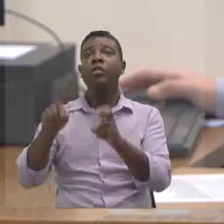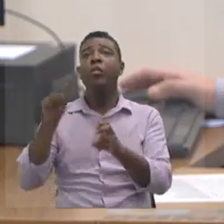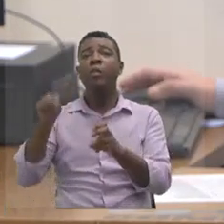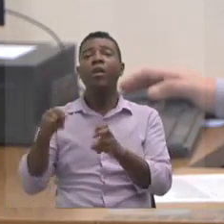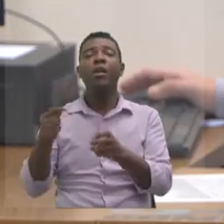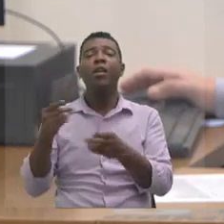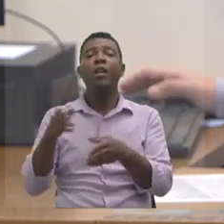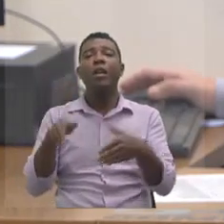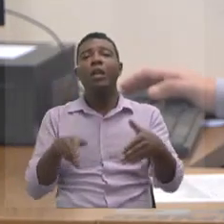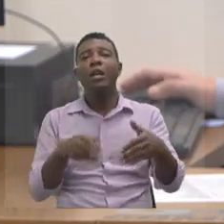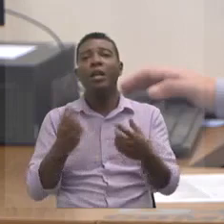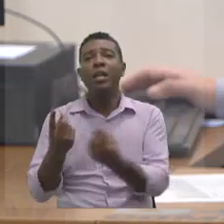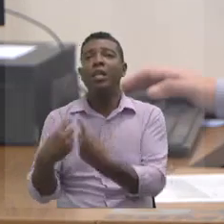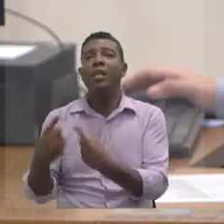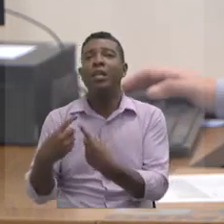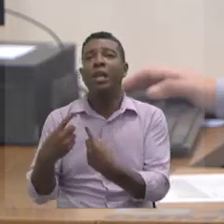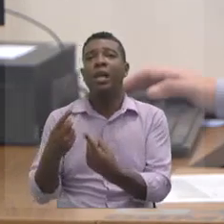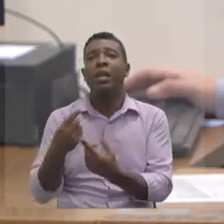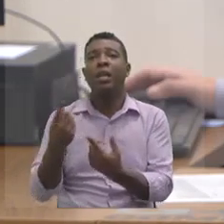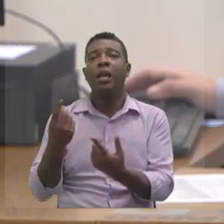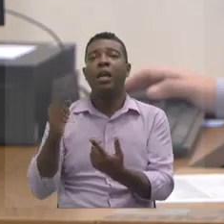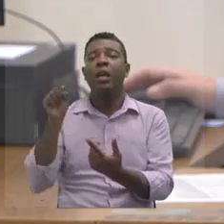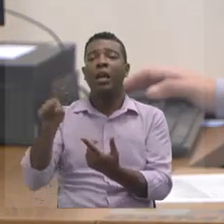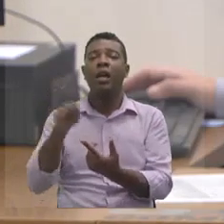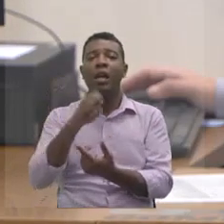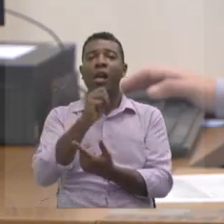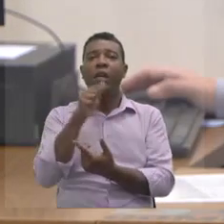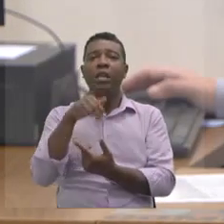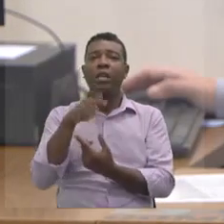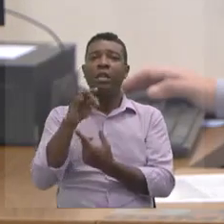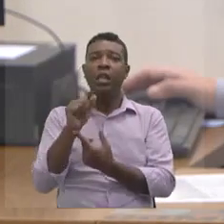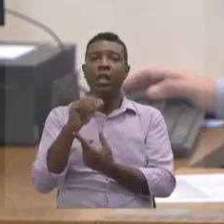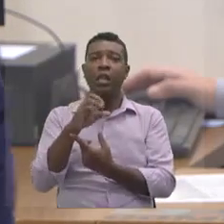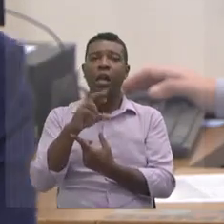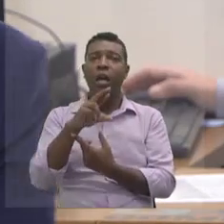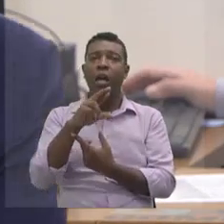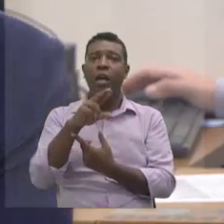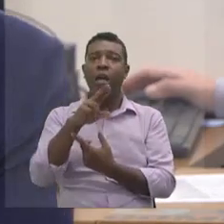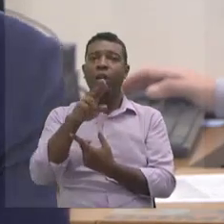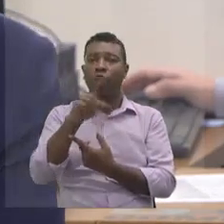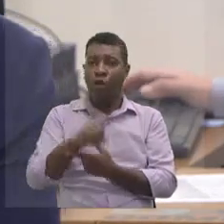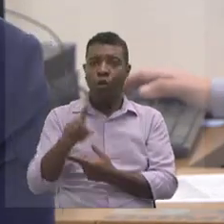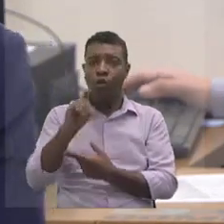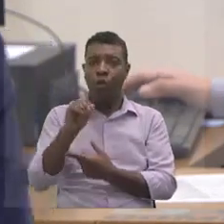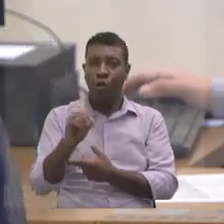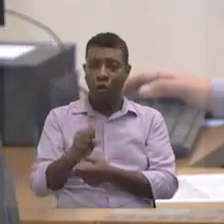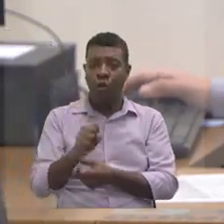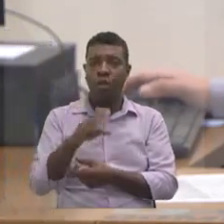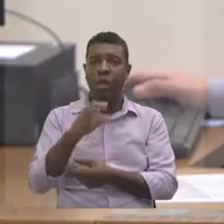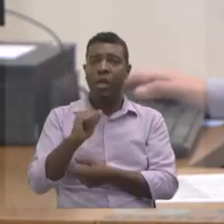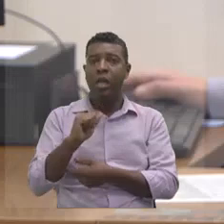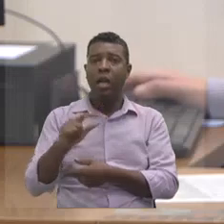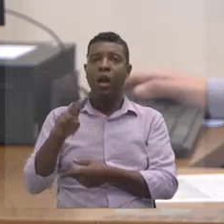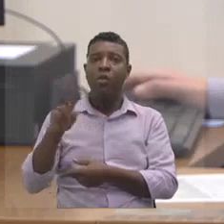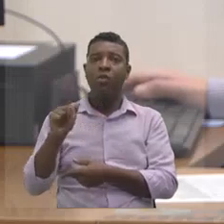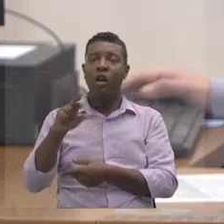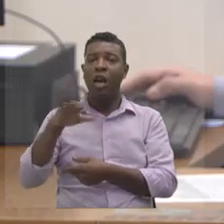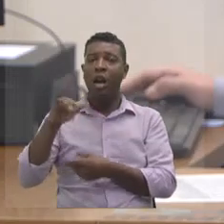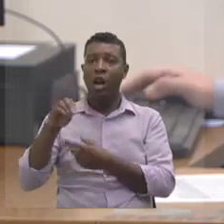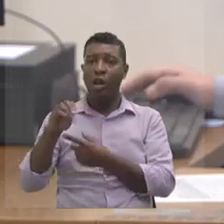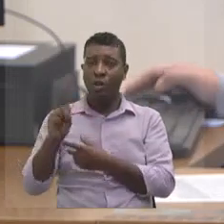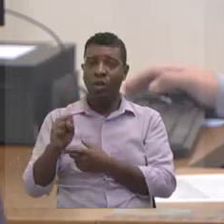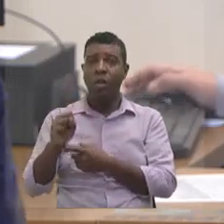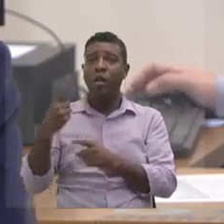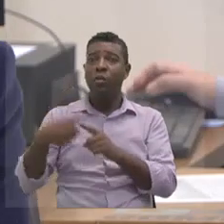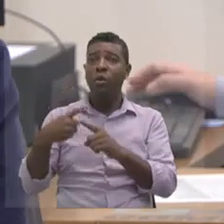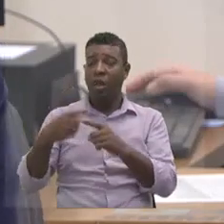Calvário Que dia que você vai dar ordem de serviço lá meu filho Prefeito tá quase me matando porque soltou algumas Ordens de serviço ali da região